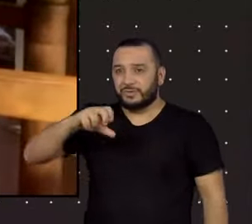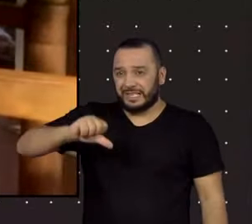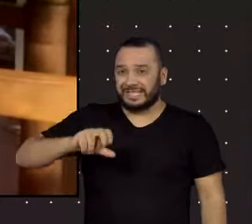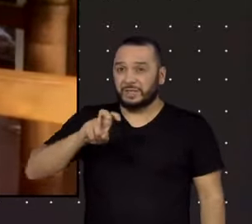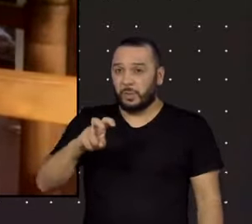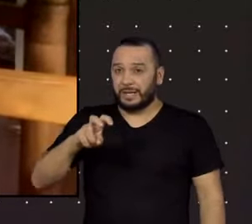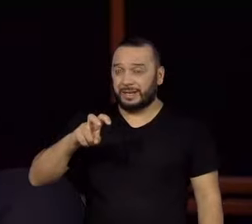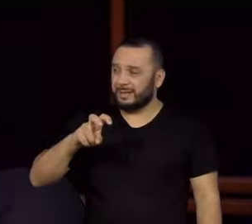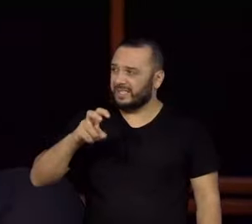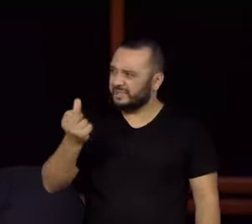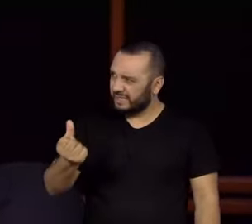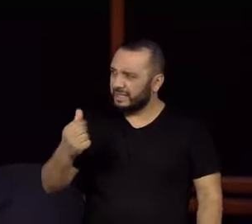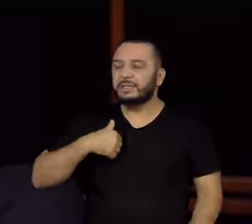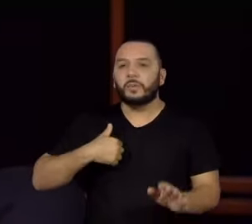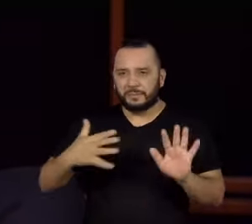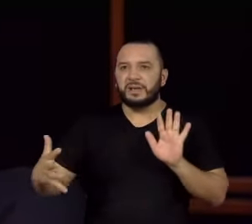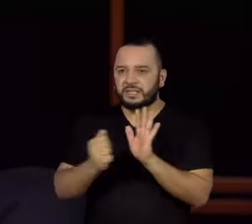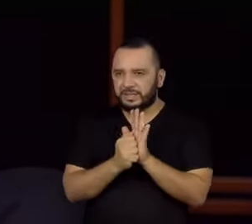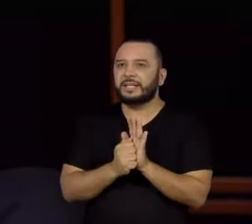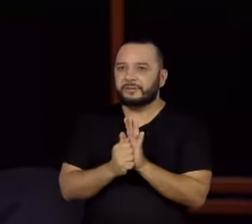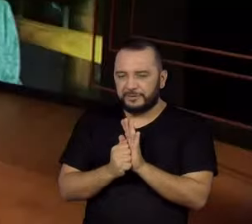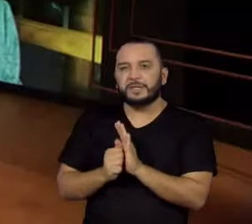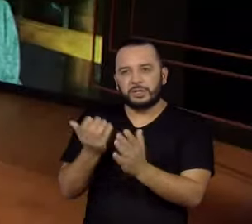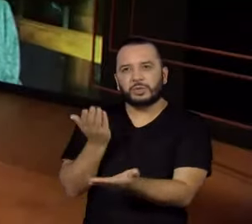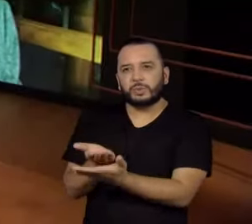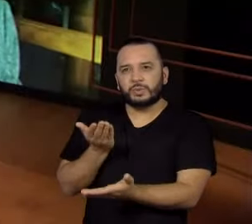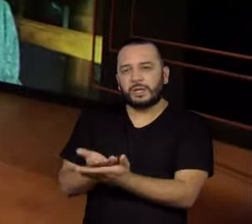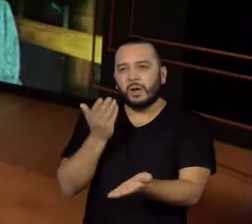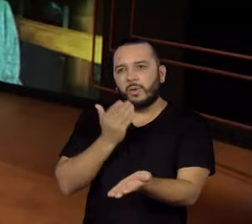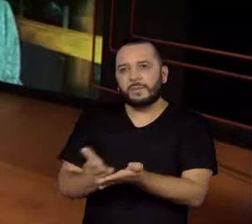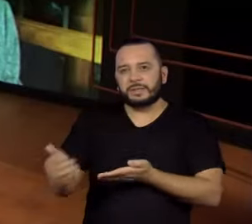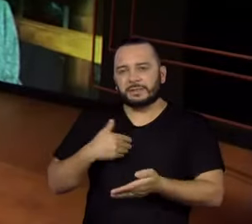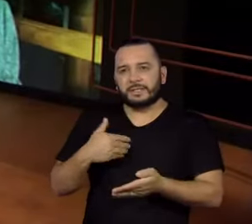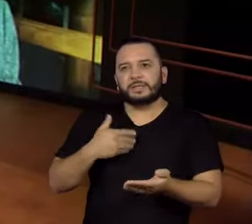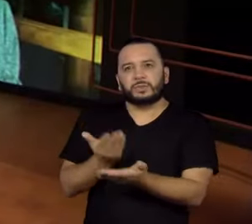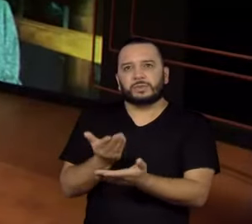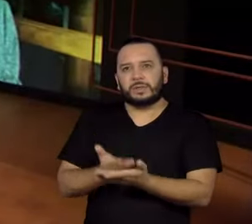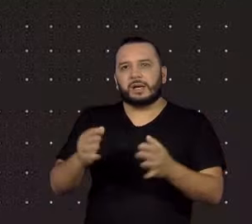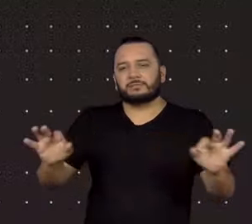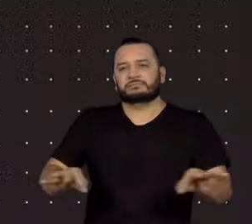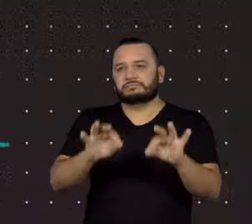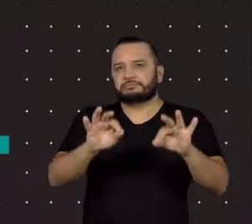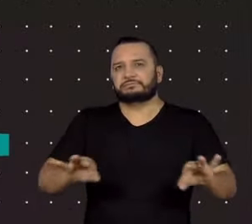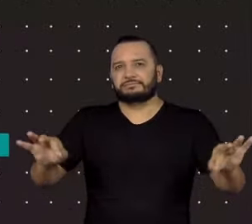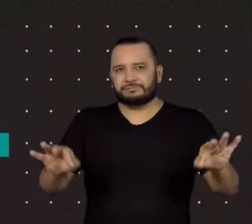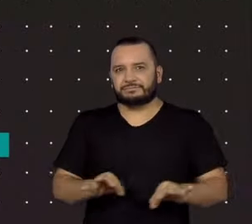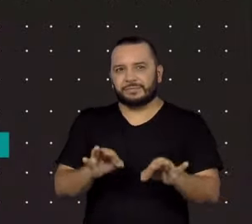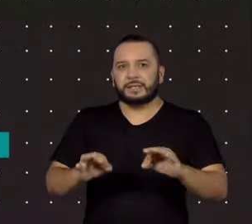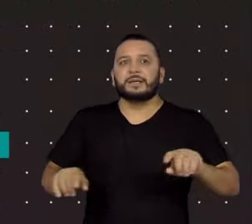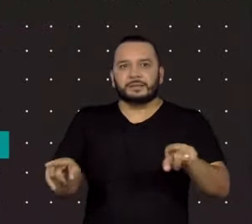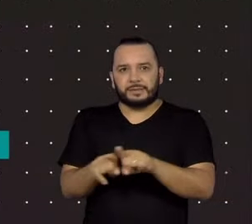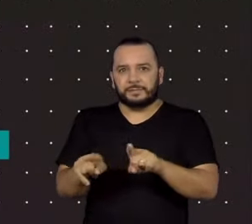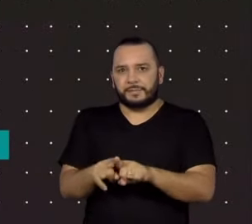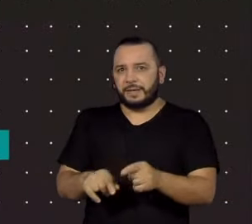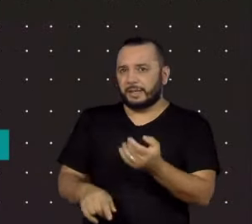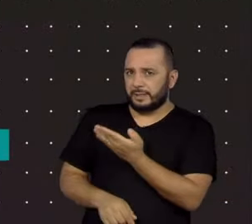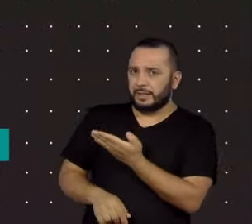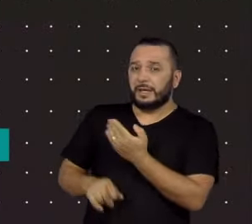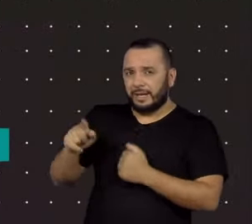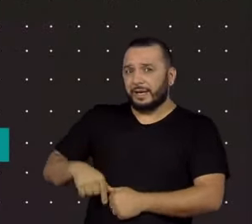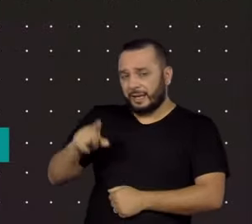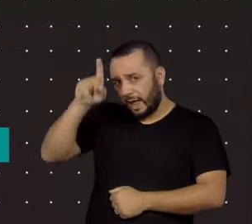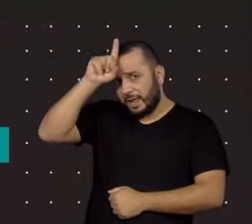1956, eu me inscrevi na Escola Livre de Música e passei a estudar, então, a regência coral com o professor Kohlreuter e depois música sinfônica. Ele foi um alemão